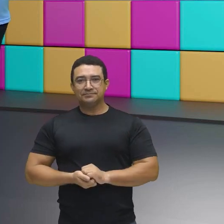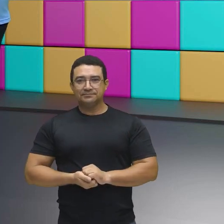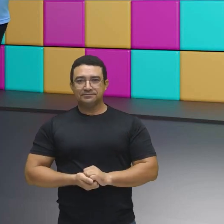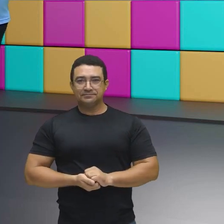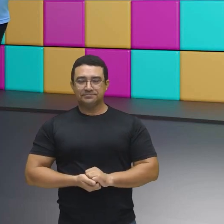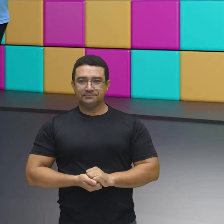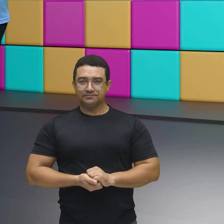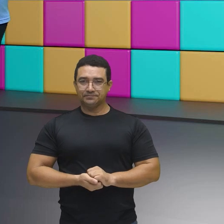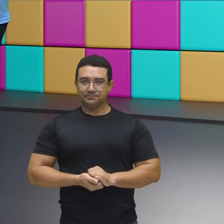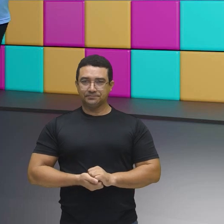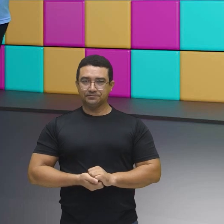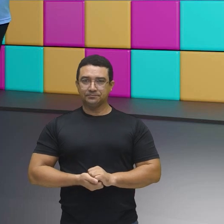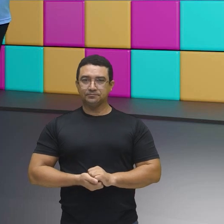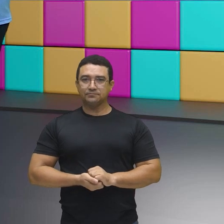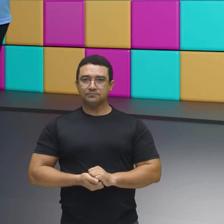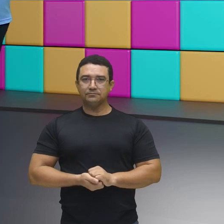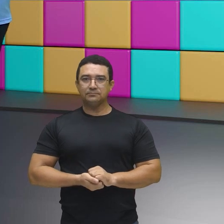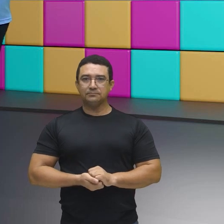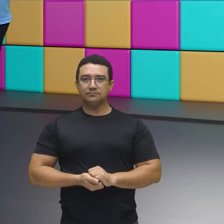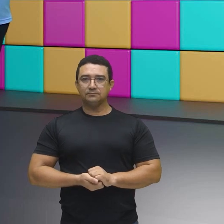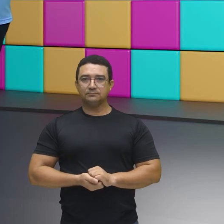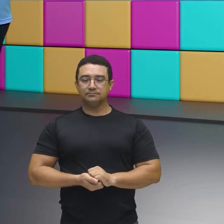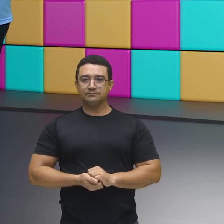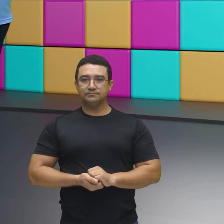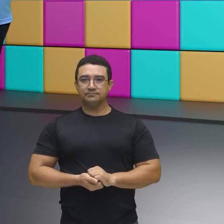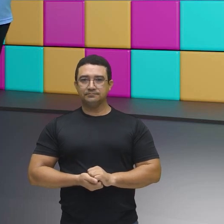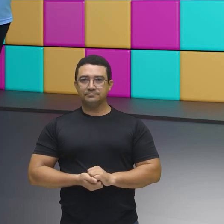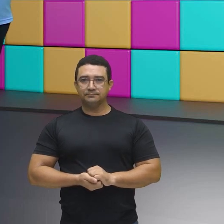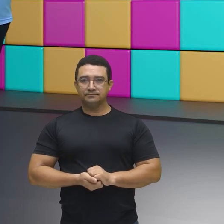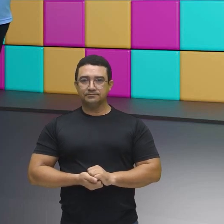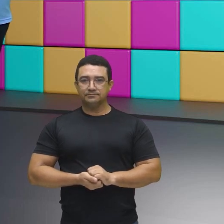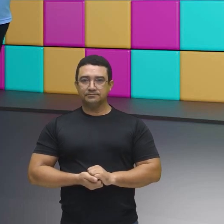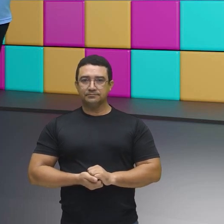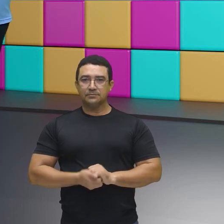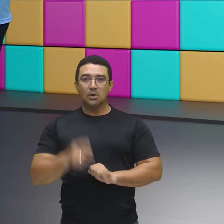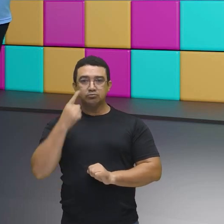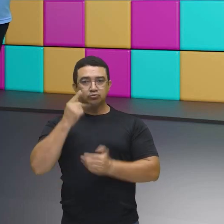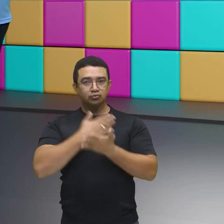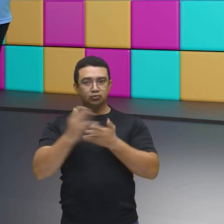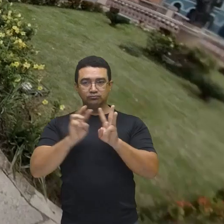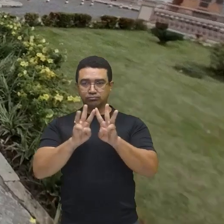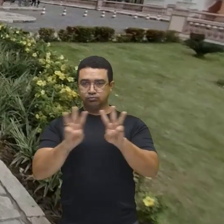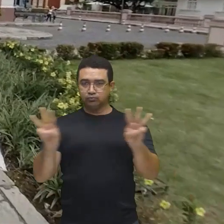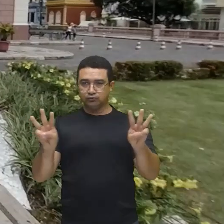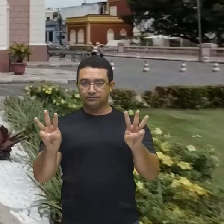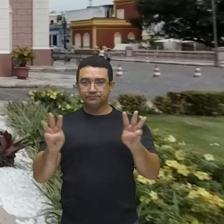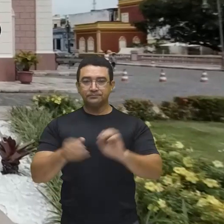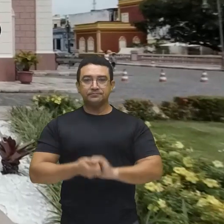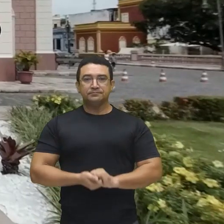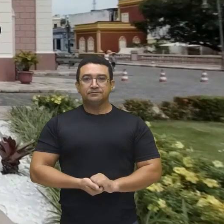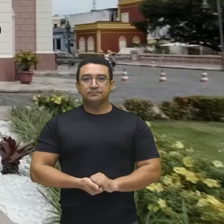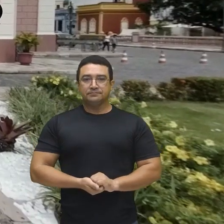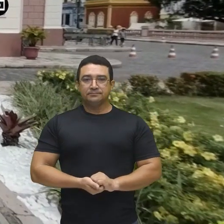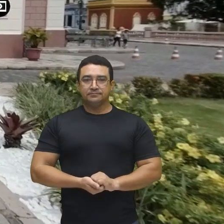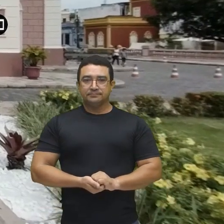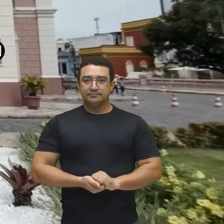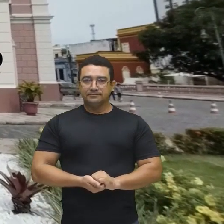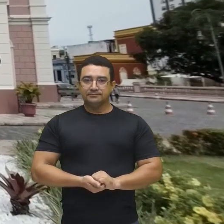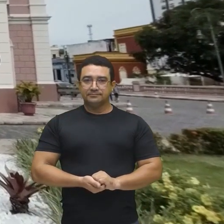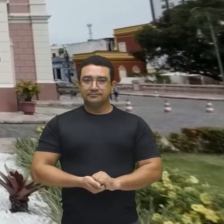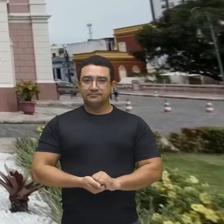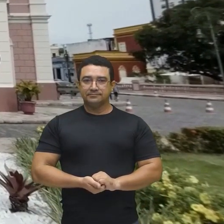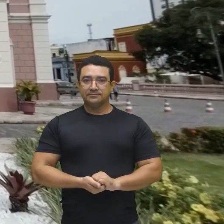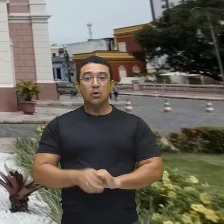essa viagem. Vamos lá. Deixa eu ver aqui, começando. Então, aí cheguei